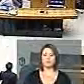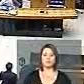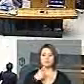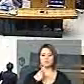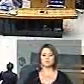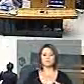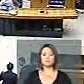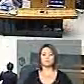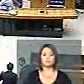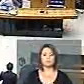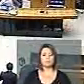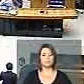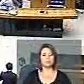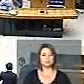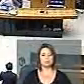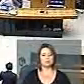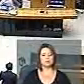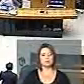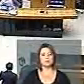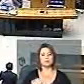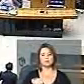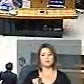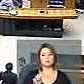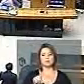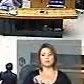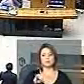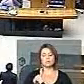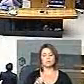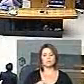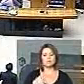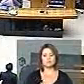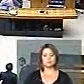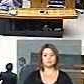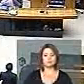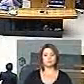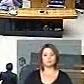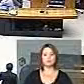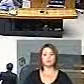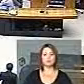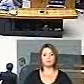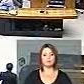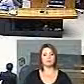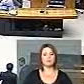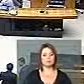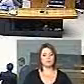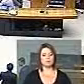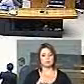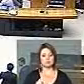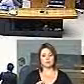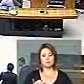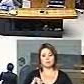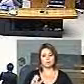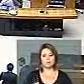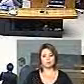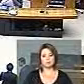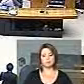debate político com qualidade e compromisso irrenunciável com a democracia.